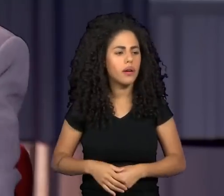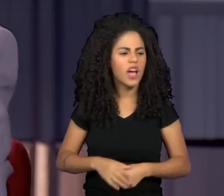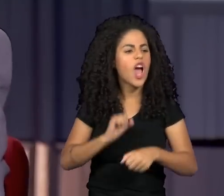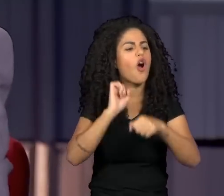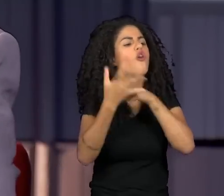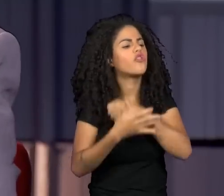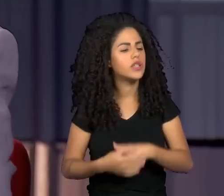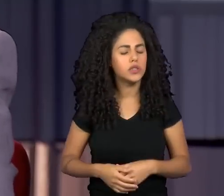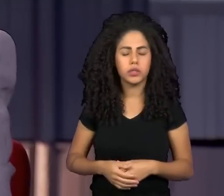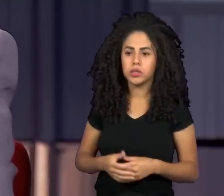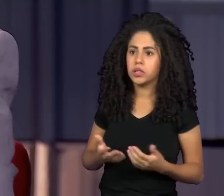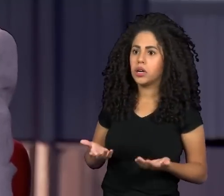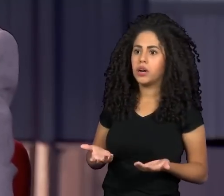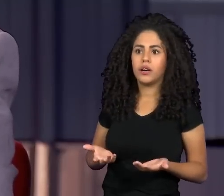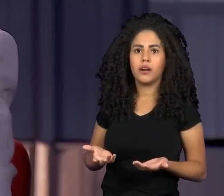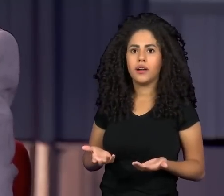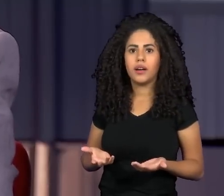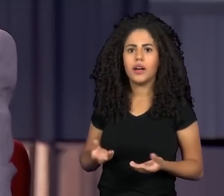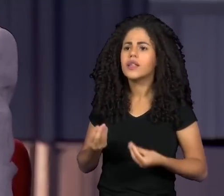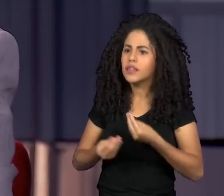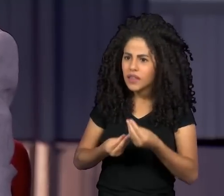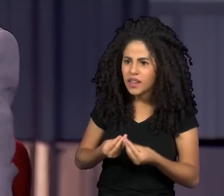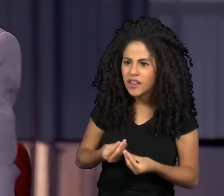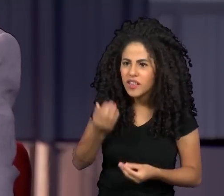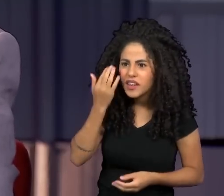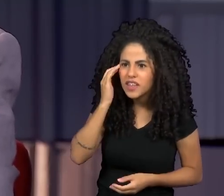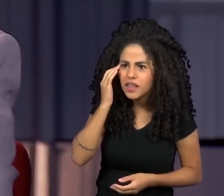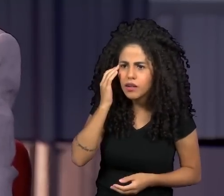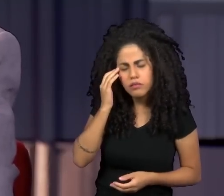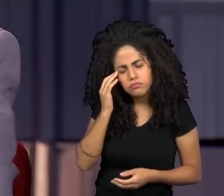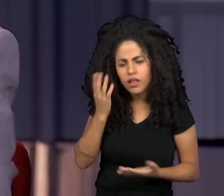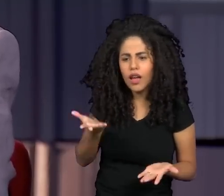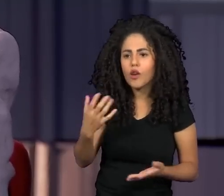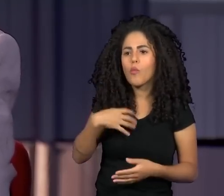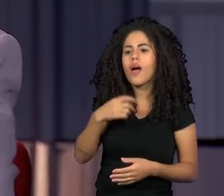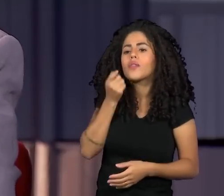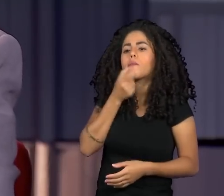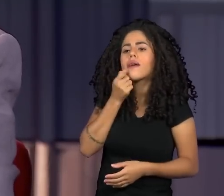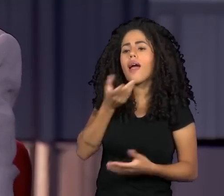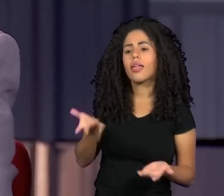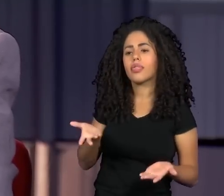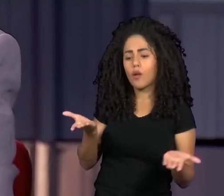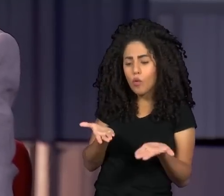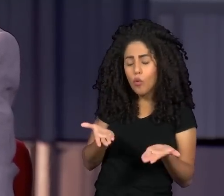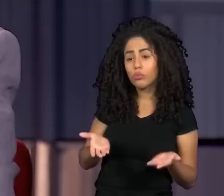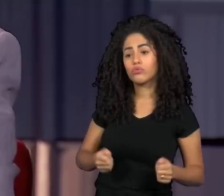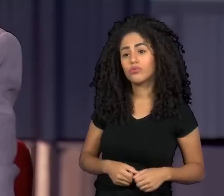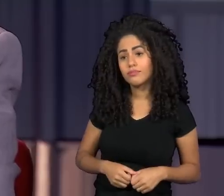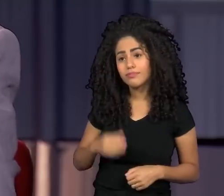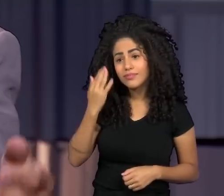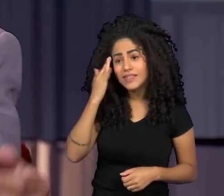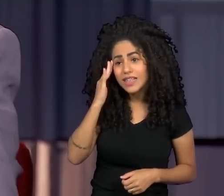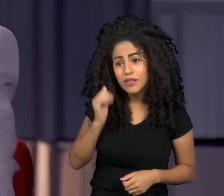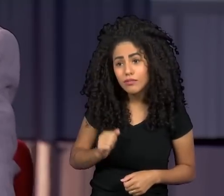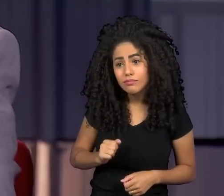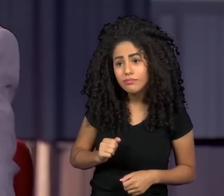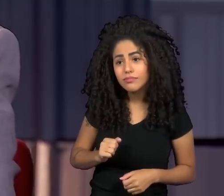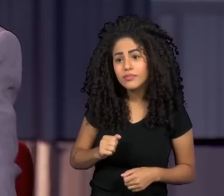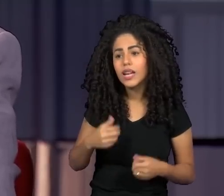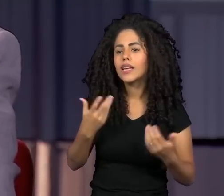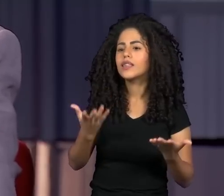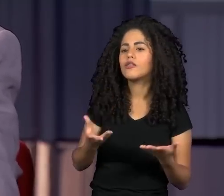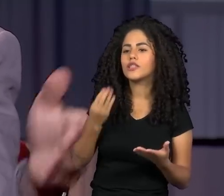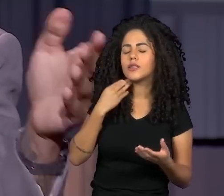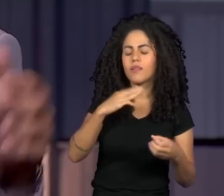Covid. Olha aí. Sacou? É. Esse tipo de coisa que a gente está fazendo hoje em dia, sacou? É. A gente pega